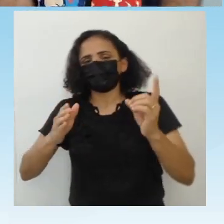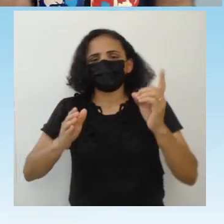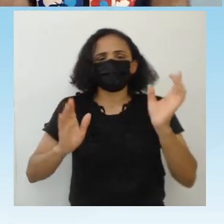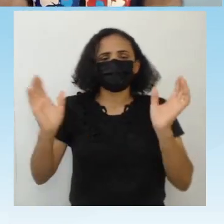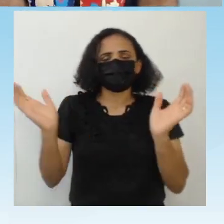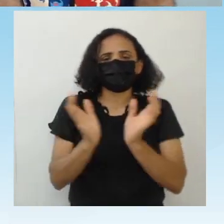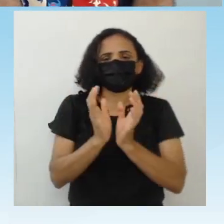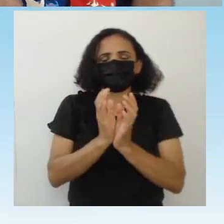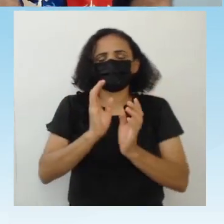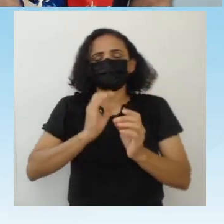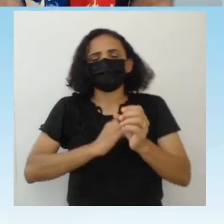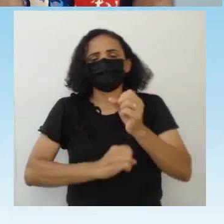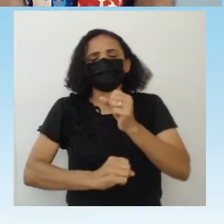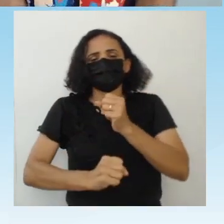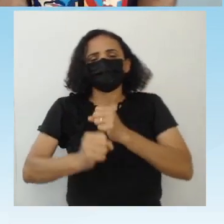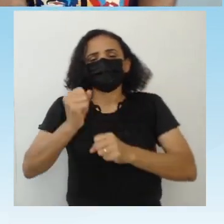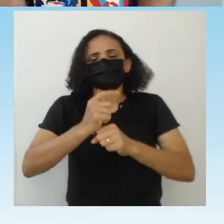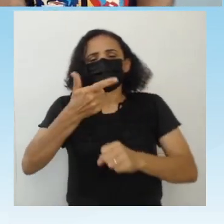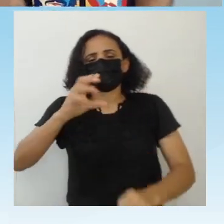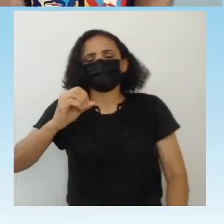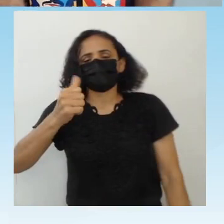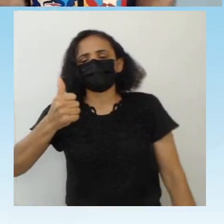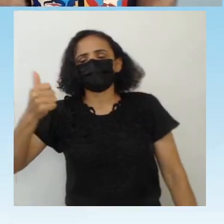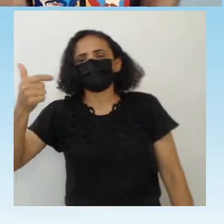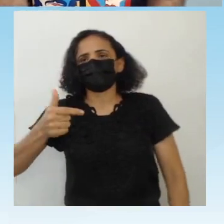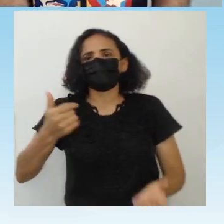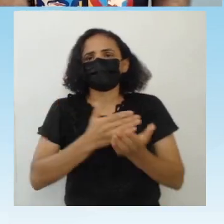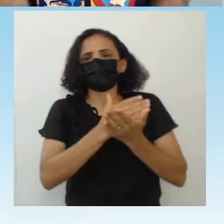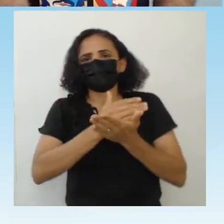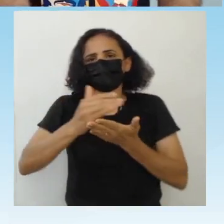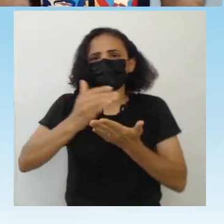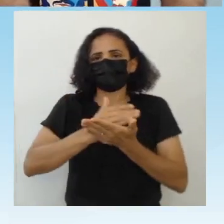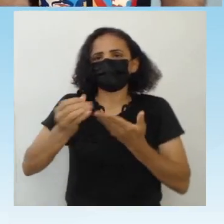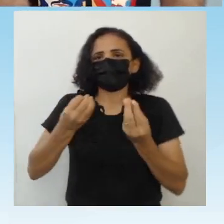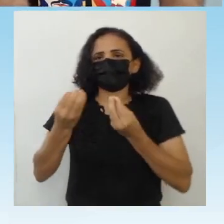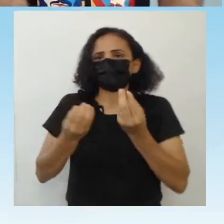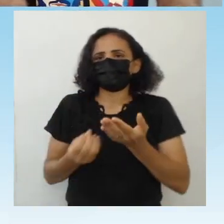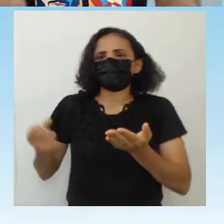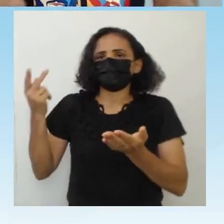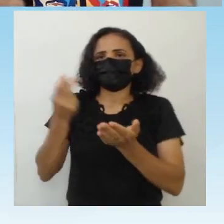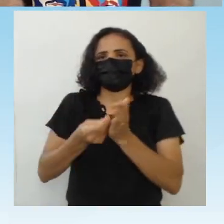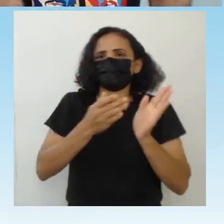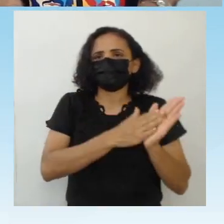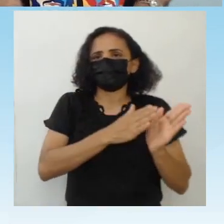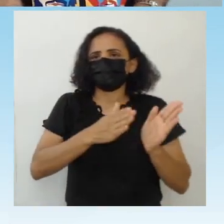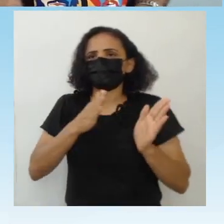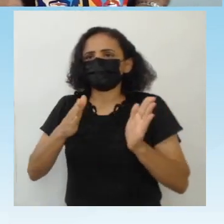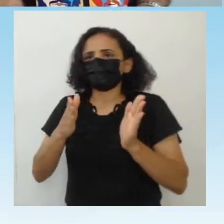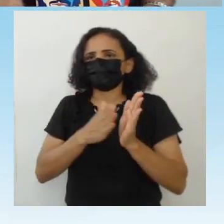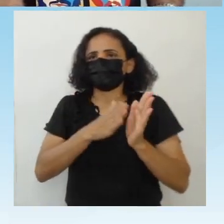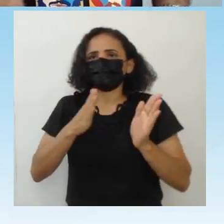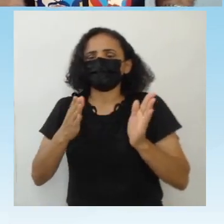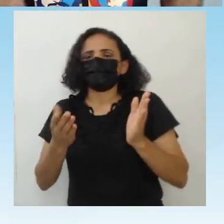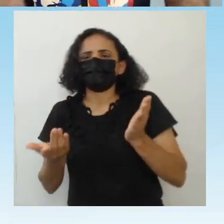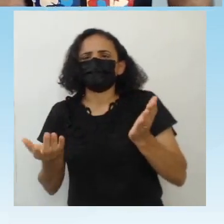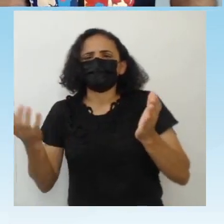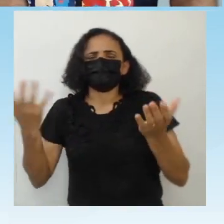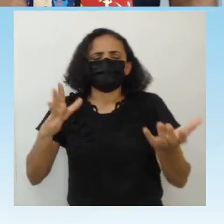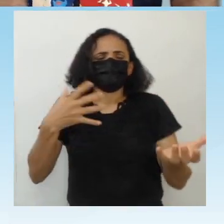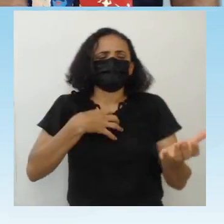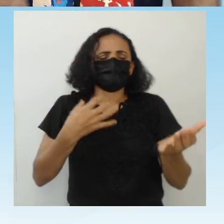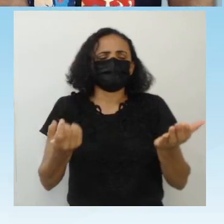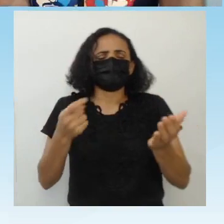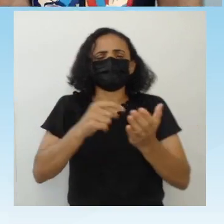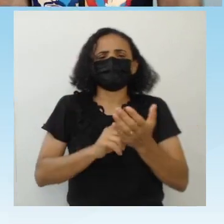em 2012. A penúltima escola a entrar na Sapucaí, na segunda noite de desfiles, mergulhou no universo